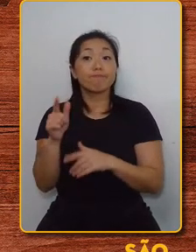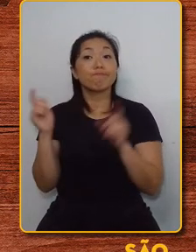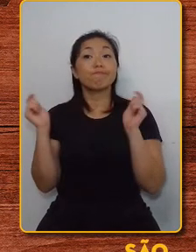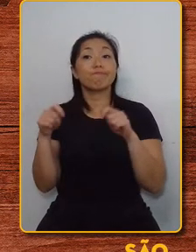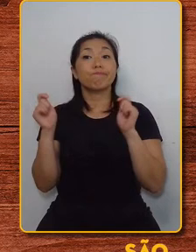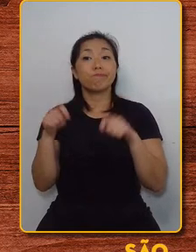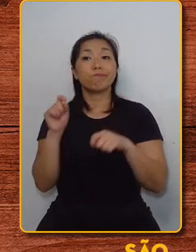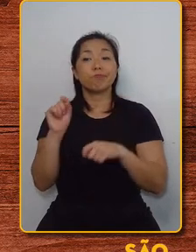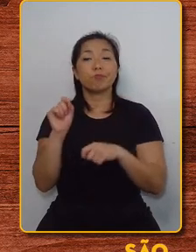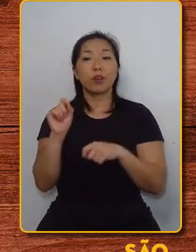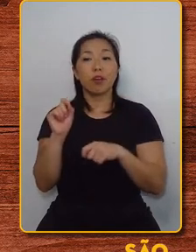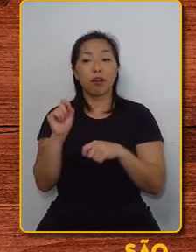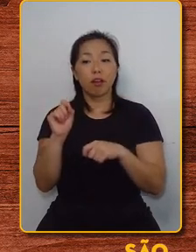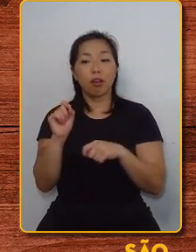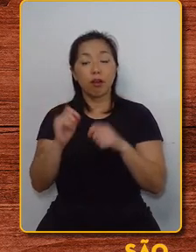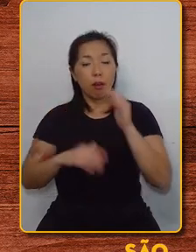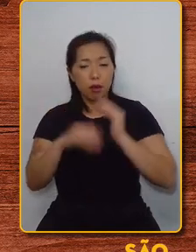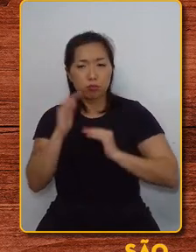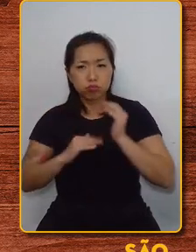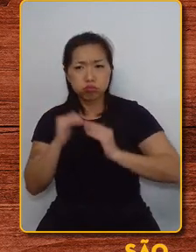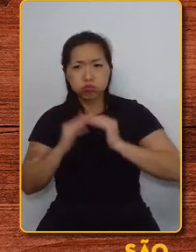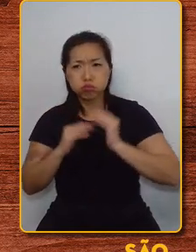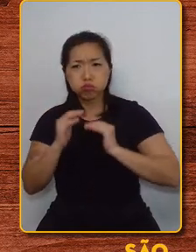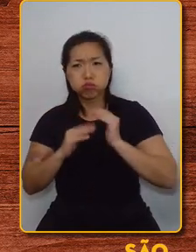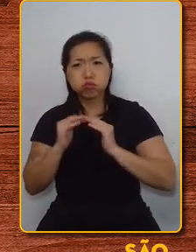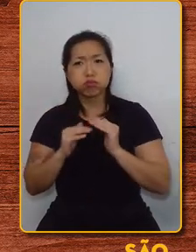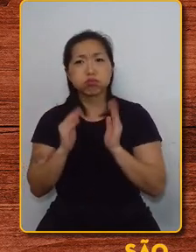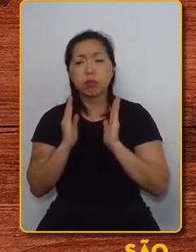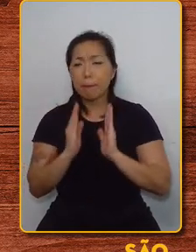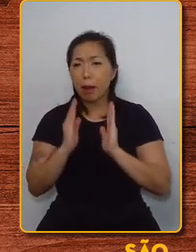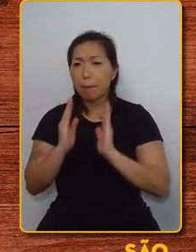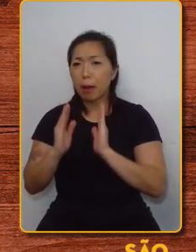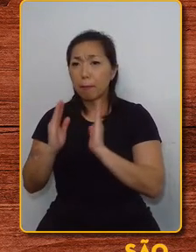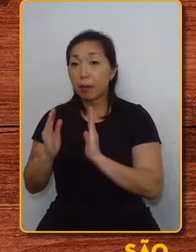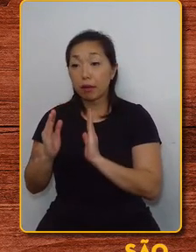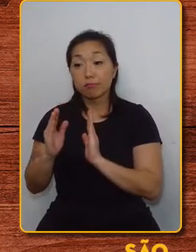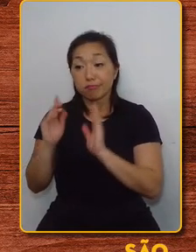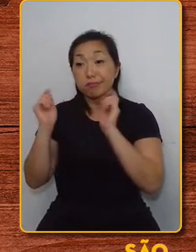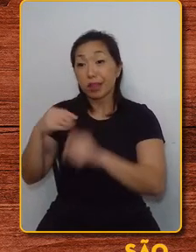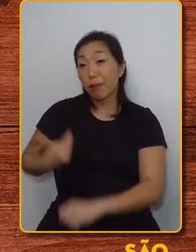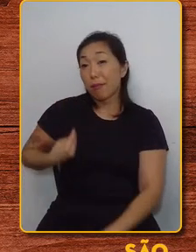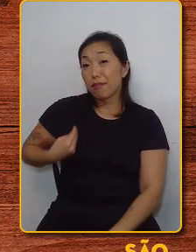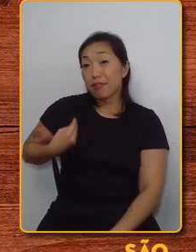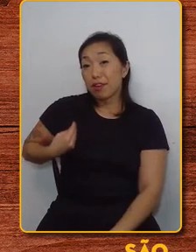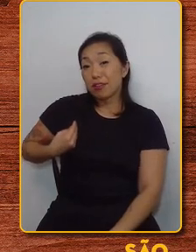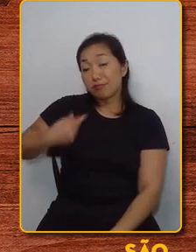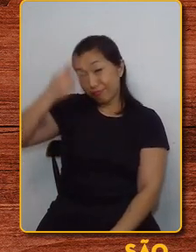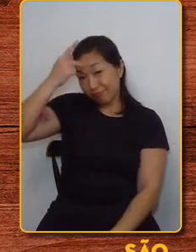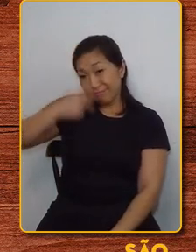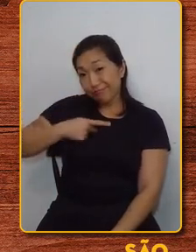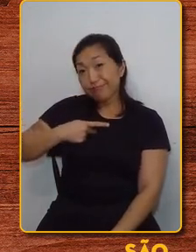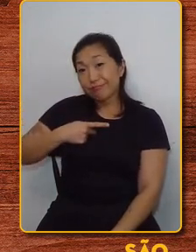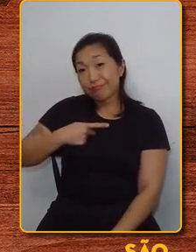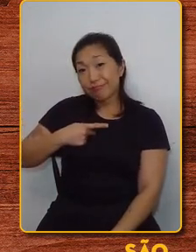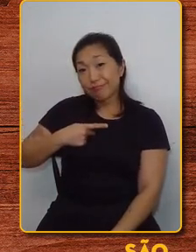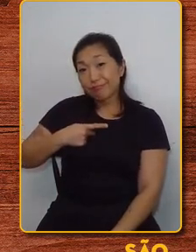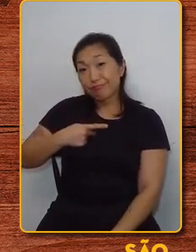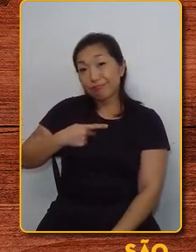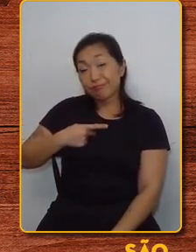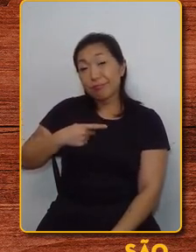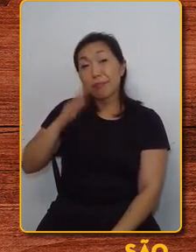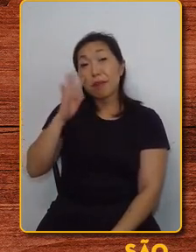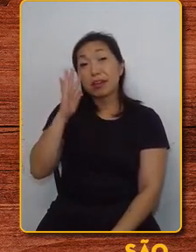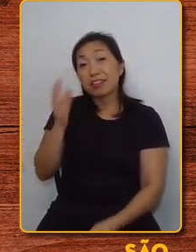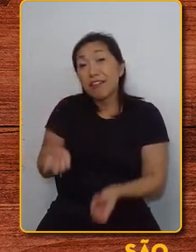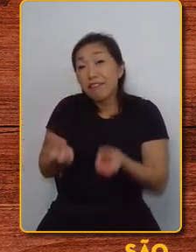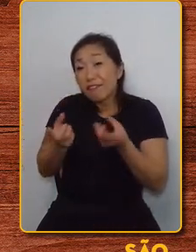uma oferta regular para a própria subsistência, que dirá produzir excedentes comercializados. E